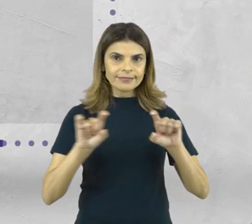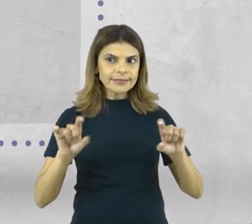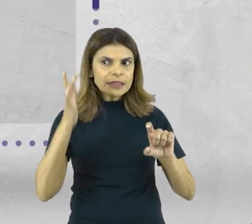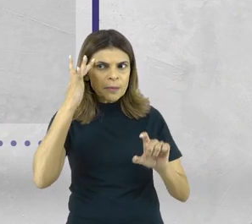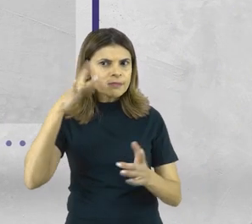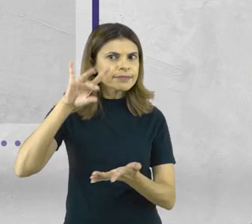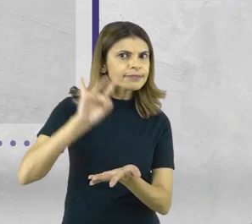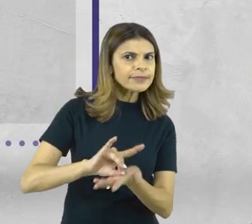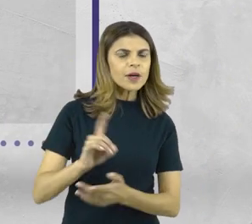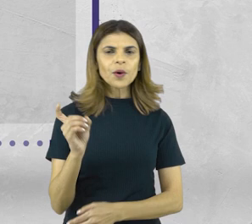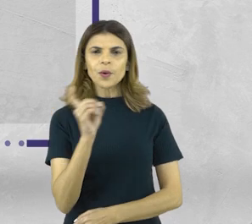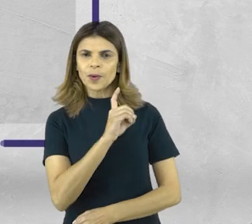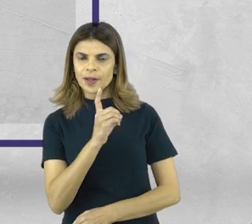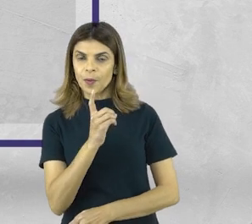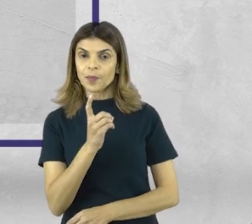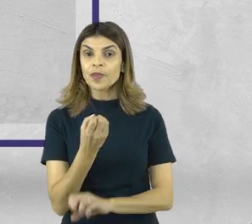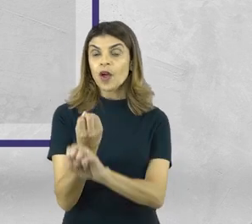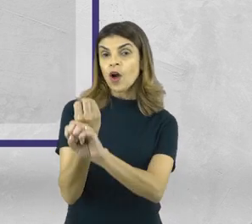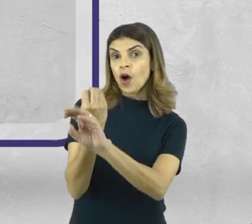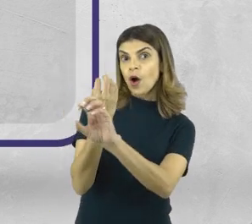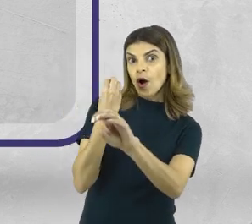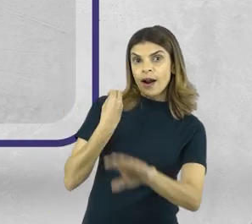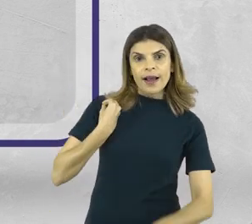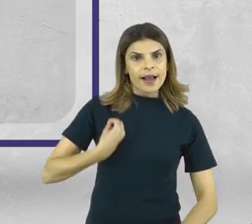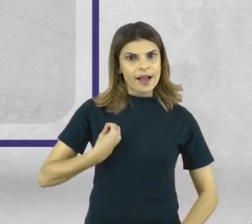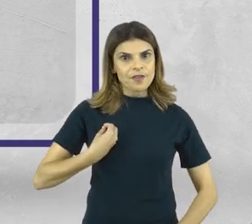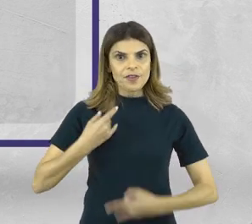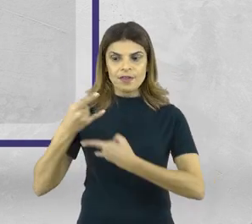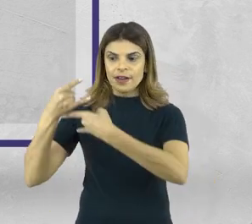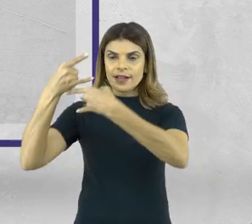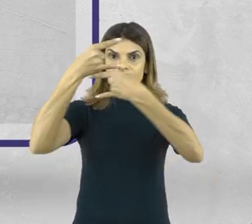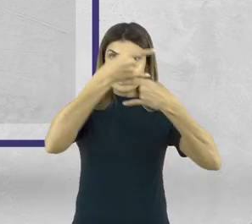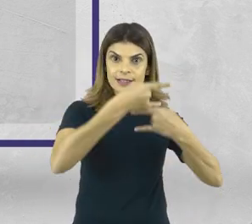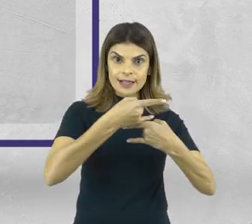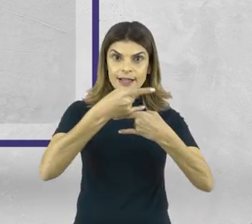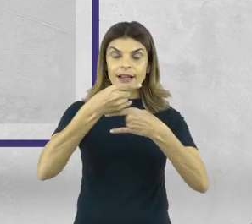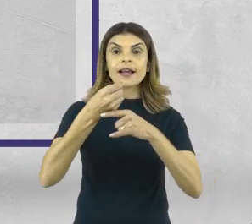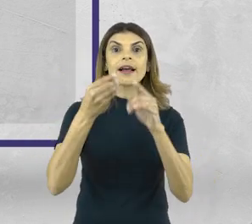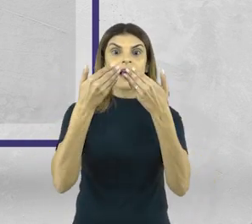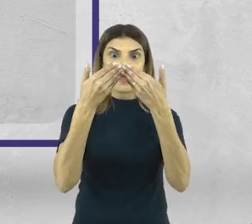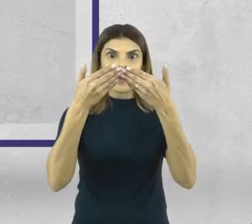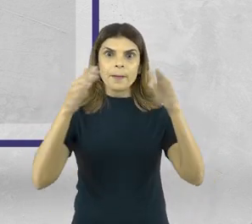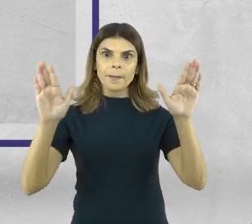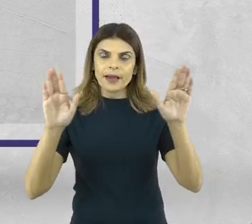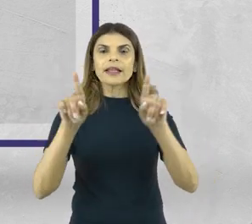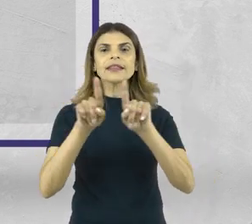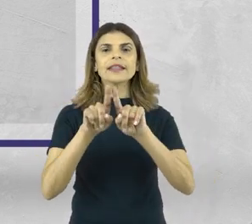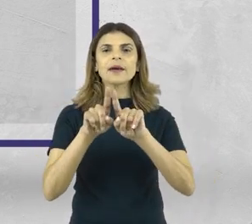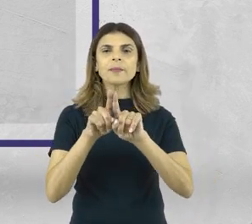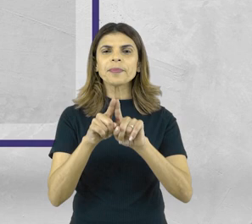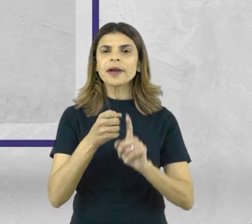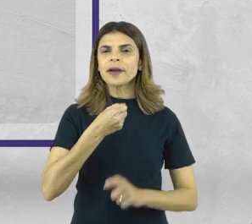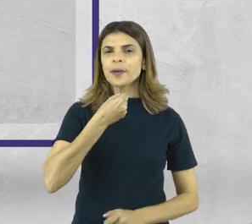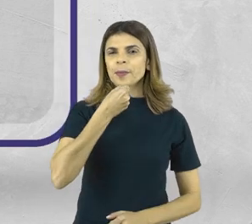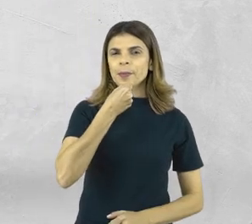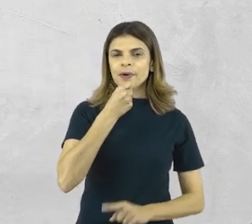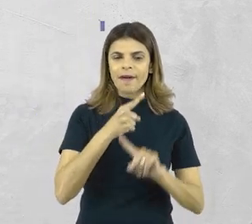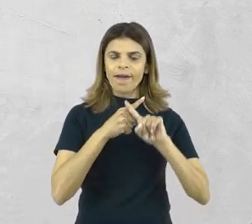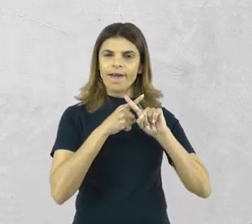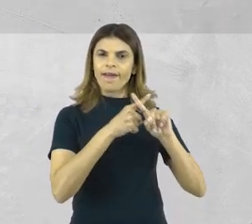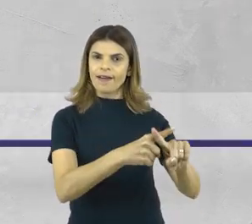interação online e ao vivo, mantenha a câmera aberta e microfone fechado para evitar ruídos na